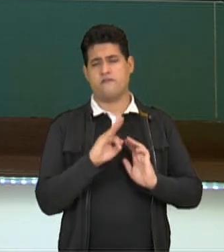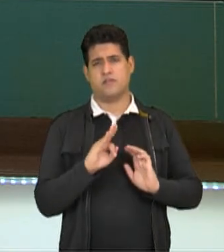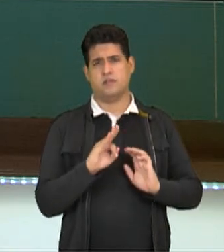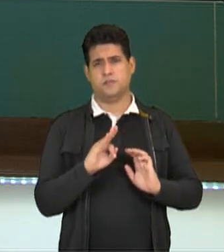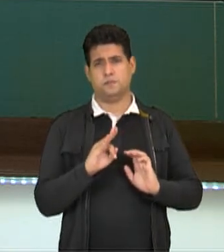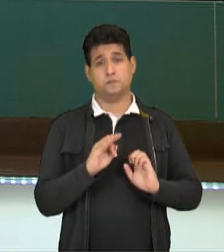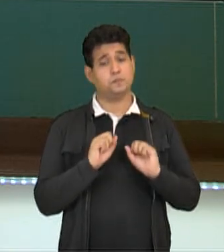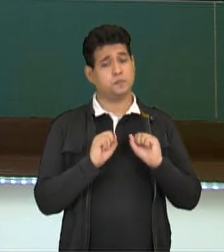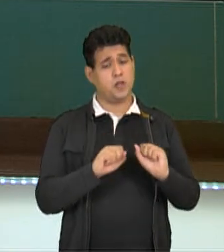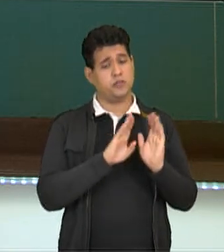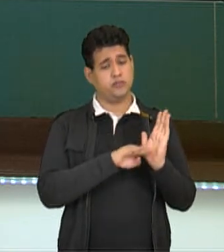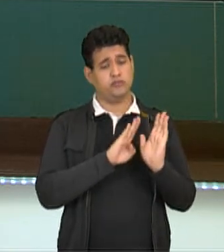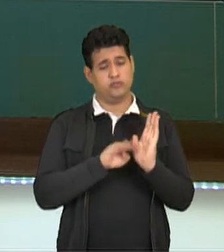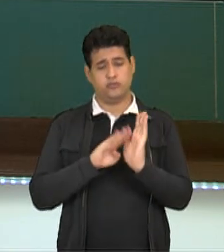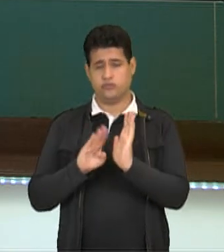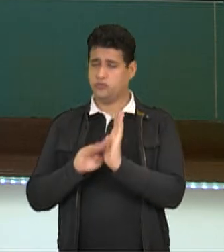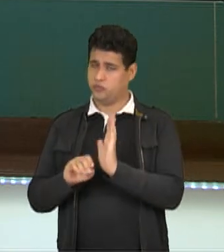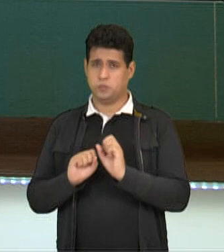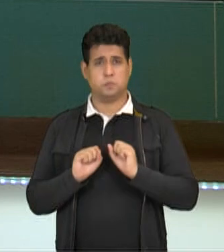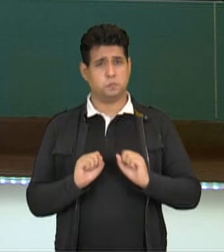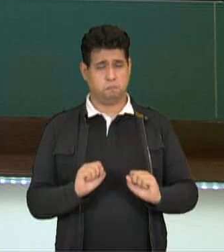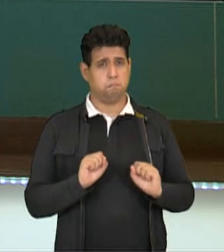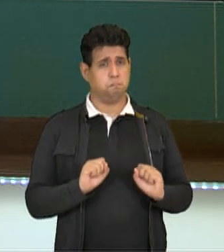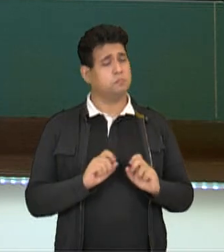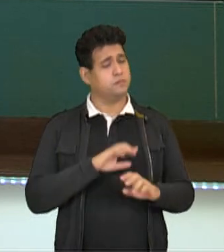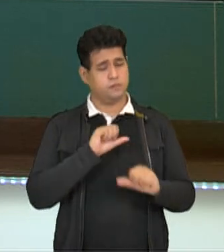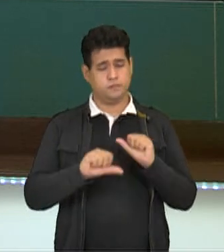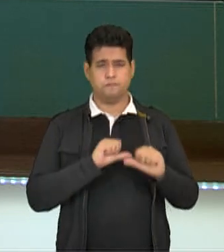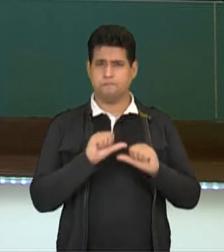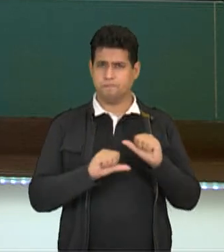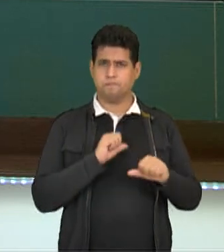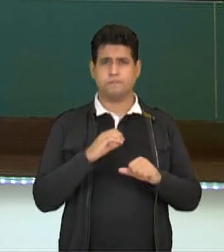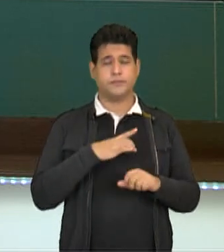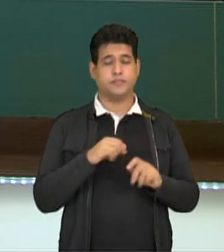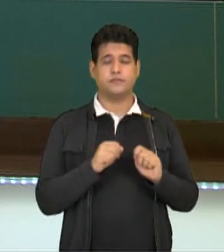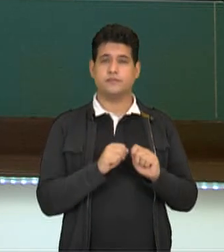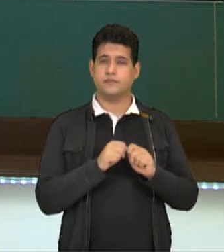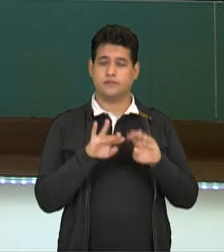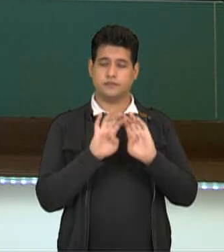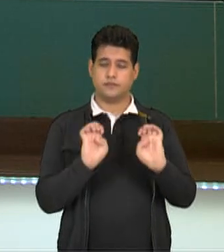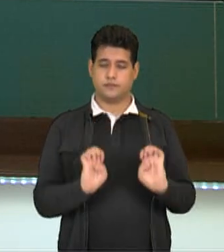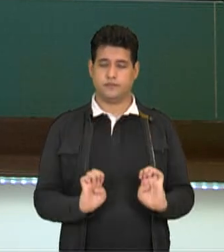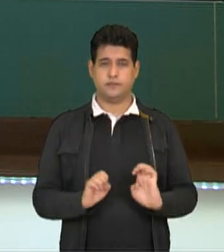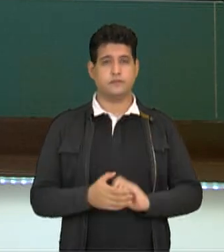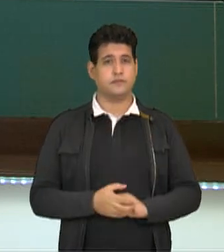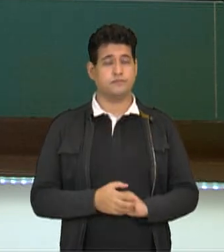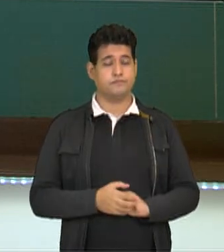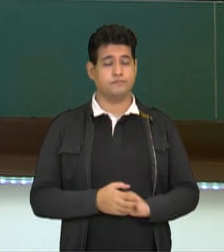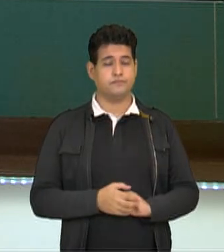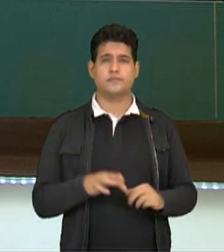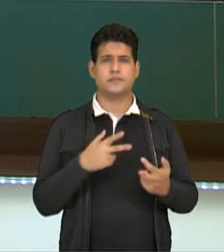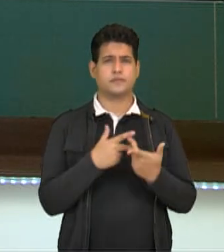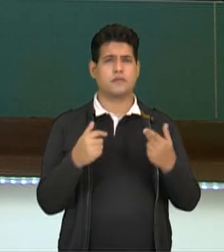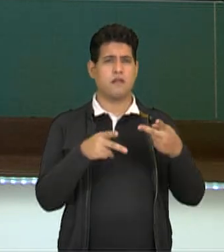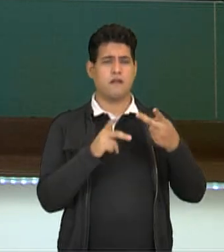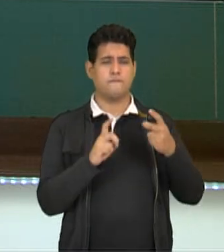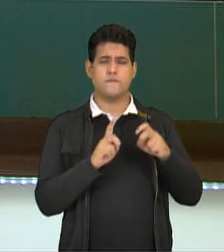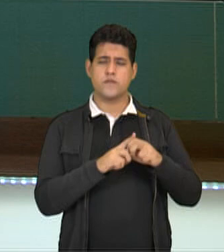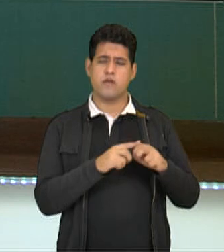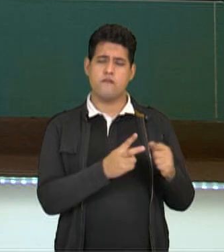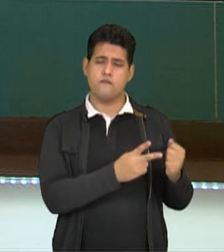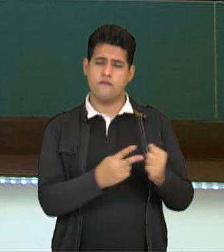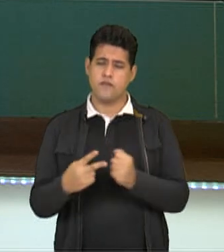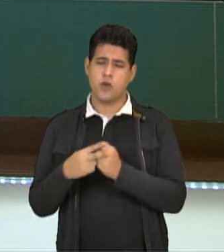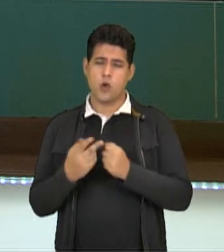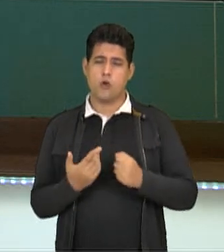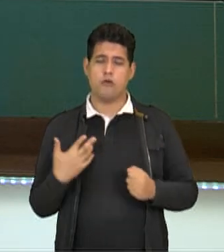posso tirar essa vírgula. É isso que muda ali quando eu vou fazer essa estrutura. O restante, ó, veja que o tempo verbal